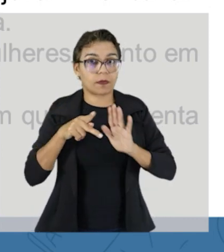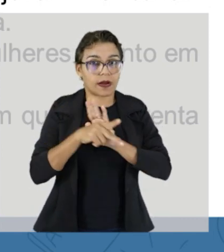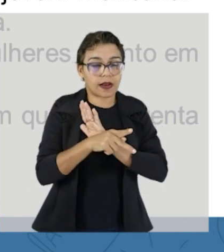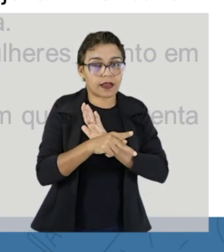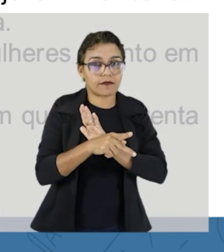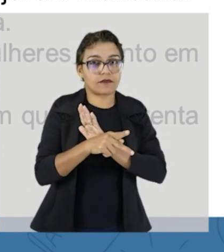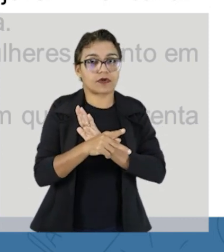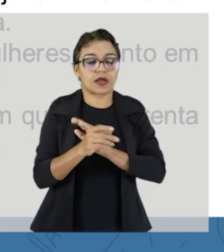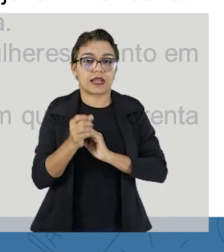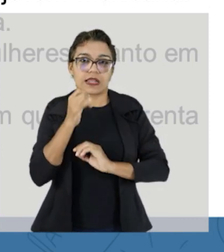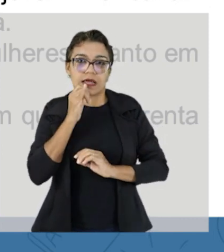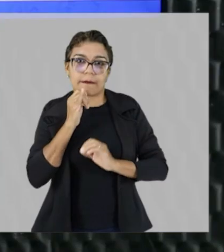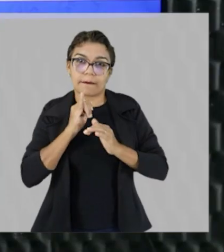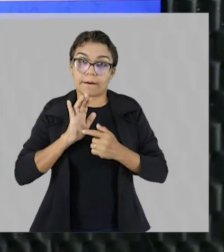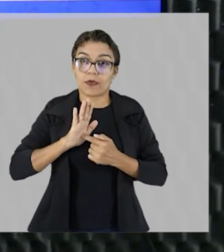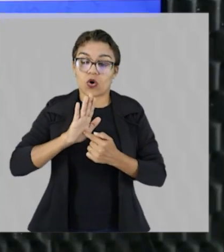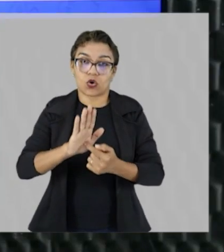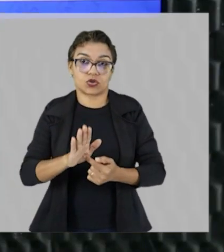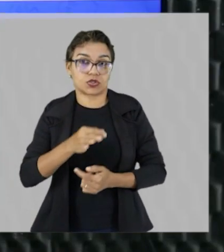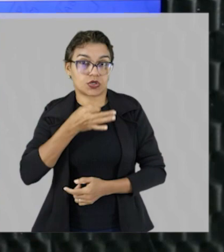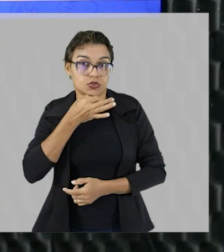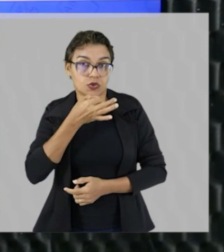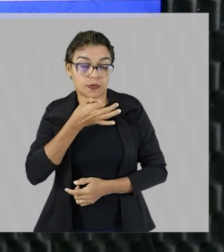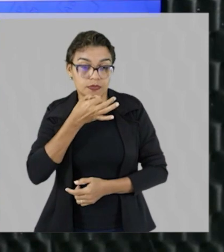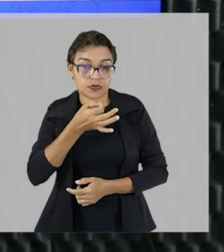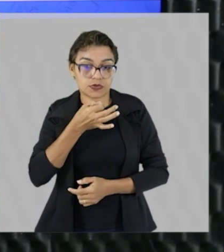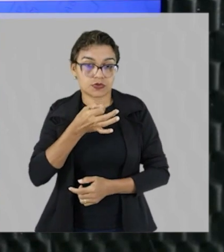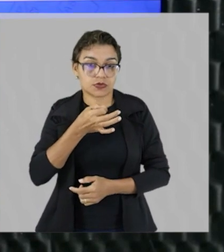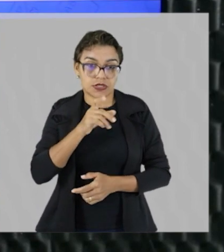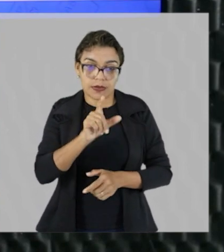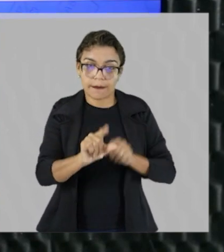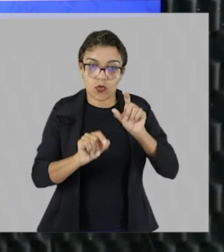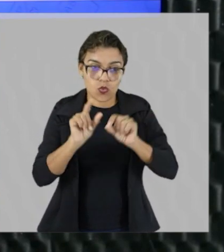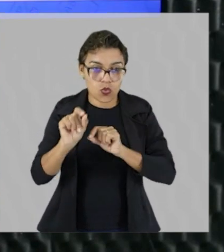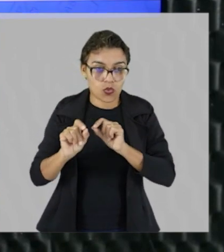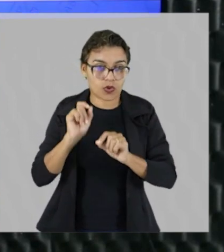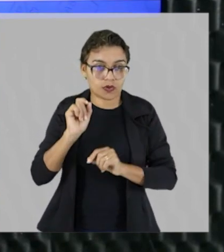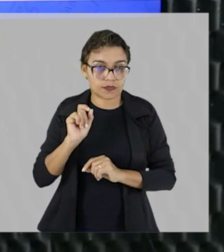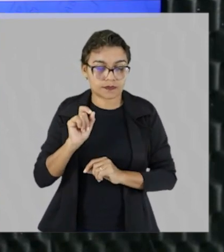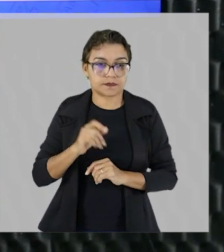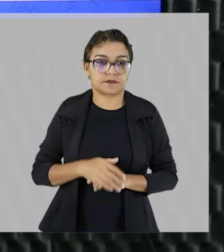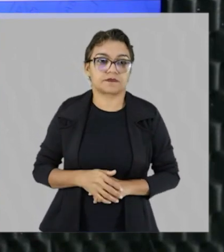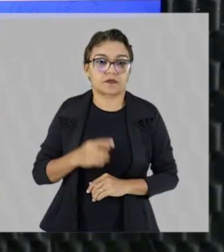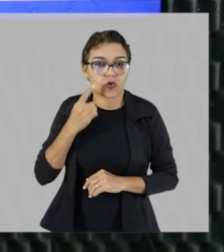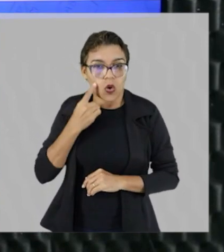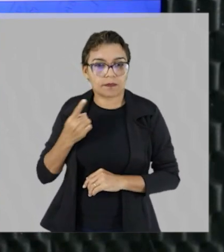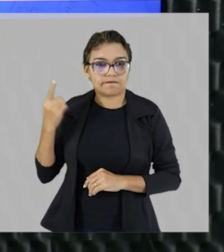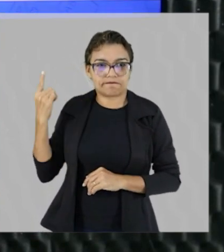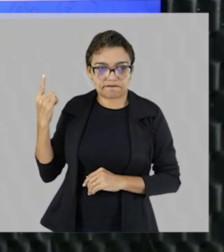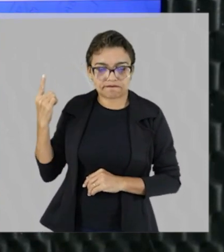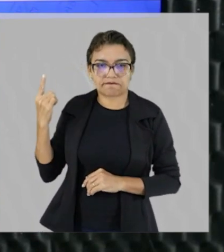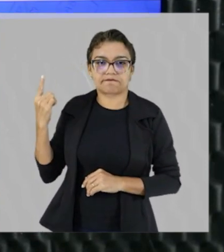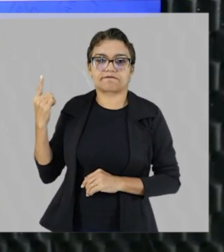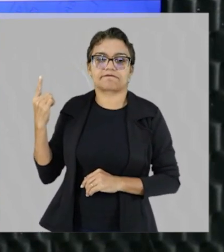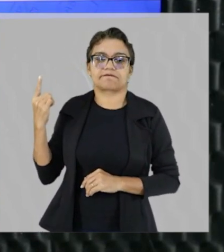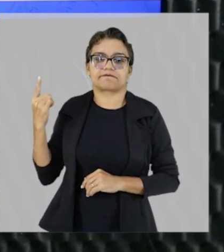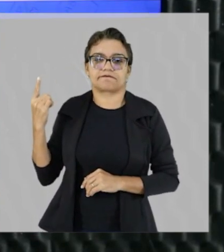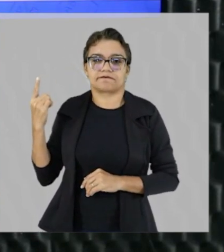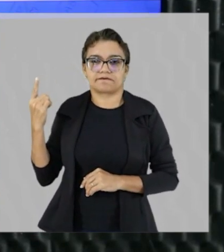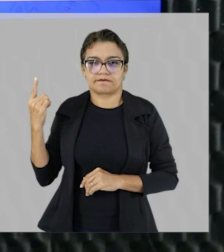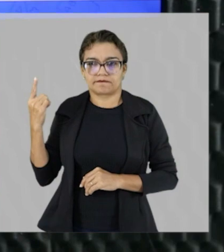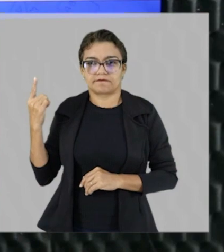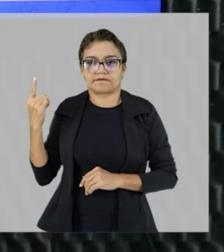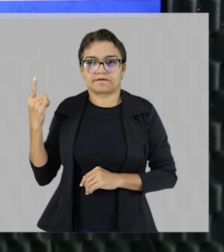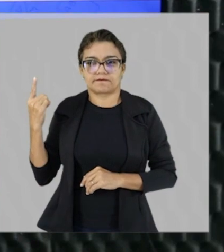colocar essas opções aqui, que está exatamente aqui, ó, devido ao exposto, academia, e